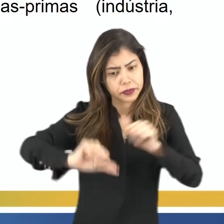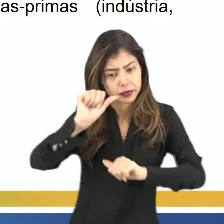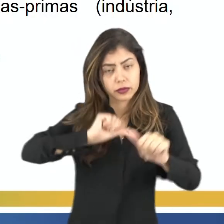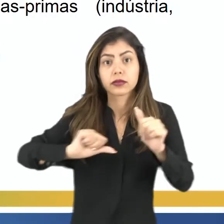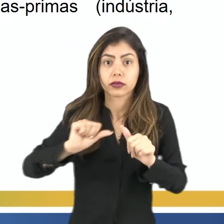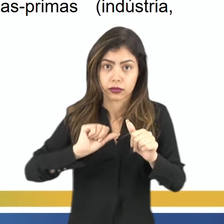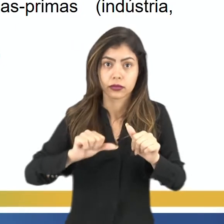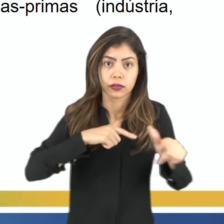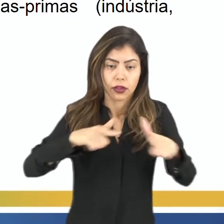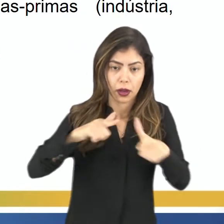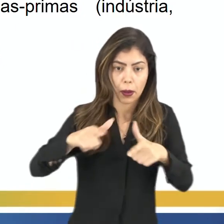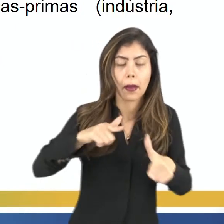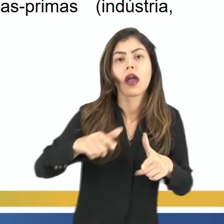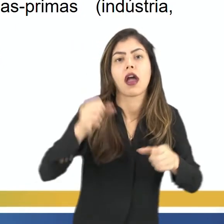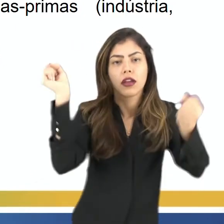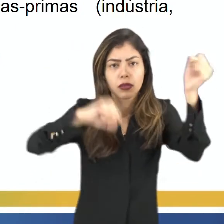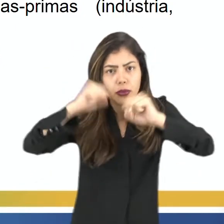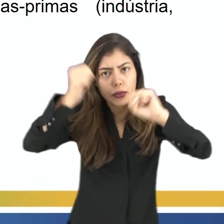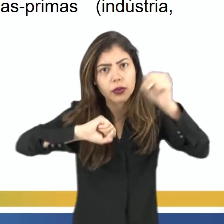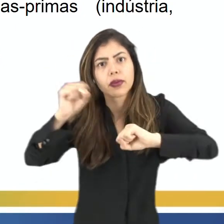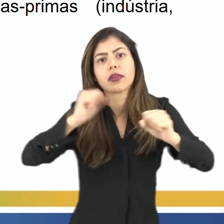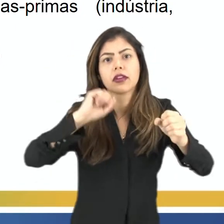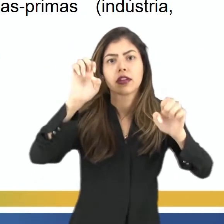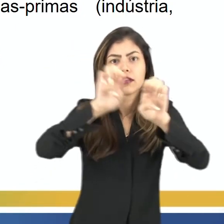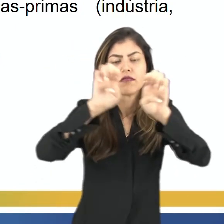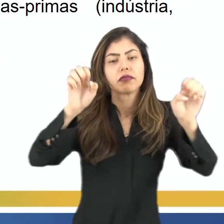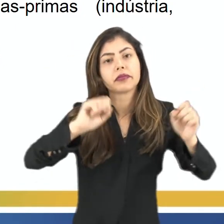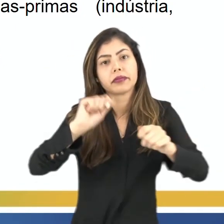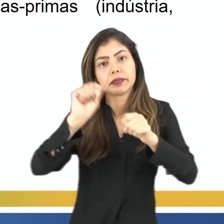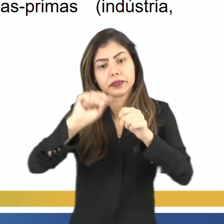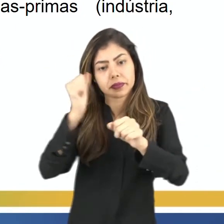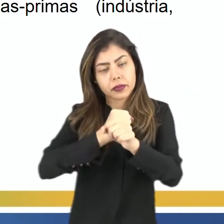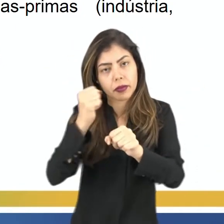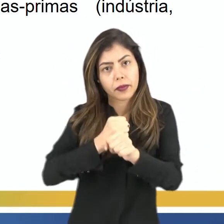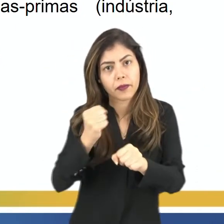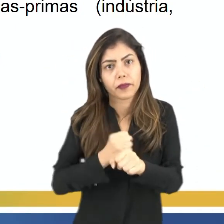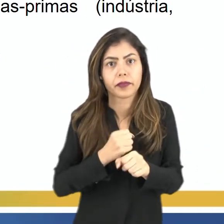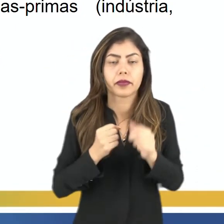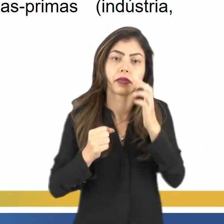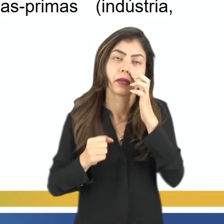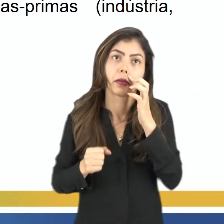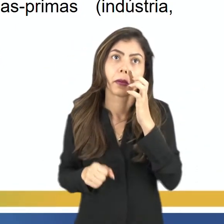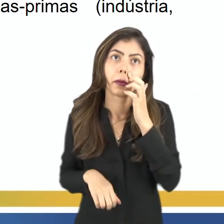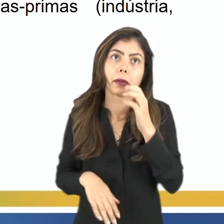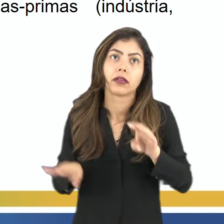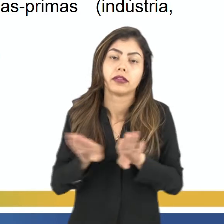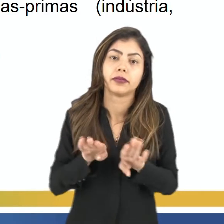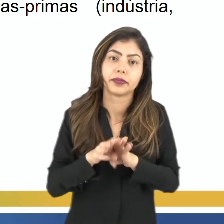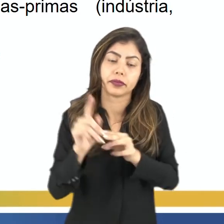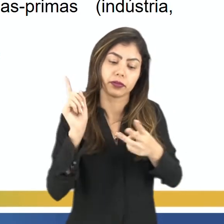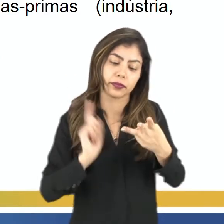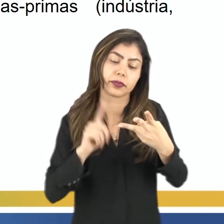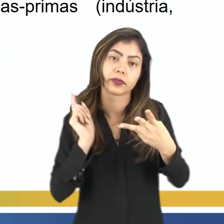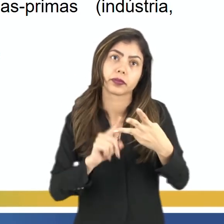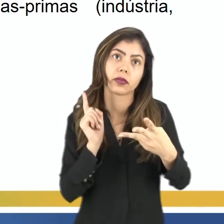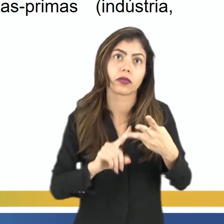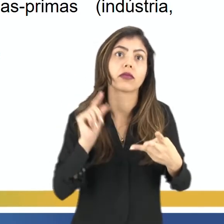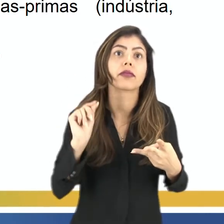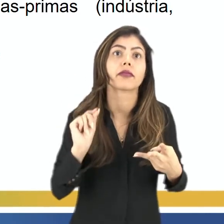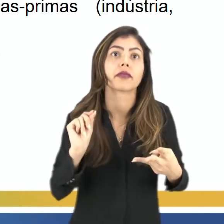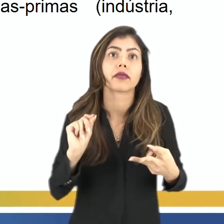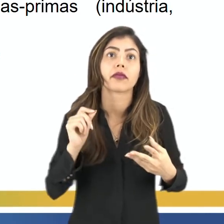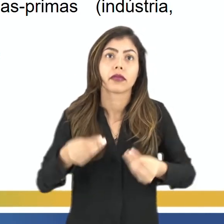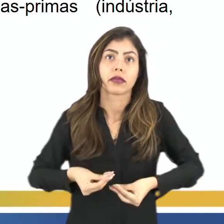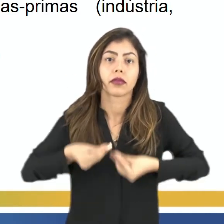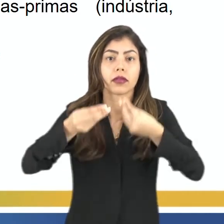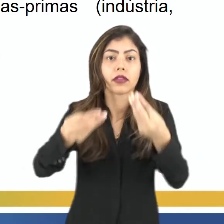das atividades transformadoras de matérias-primas, indústria, construção civil, tá? Produção energética. E o setor